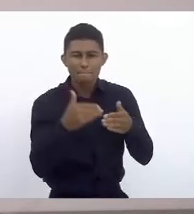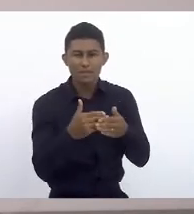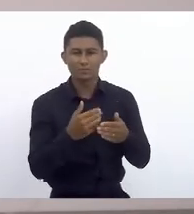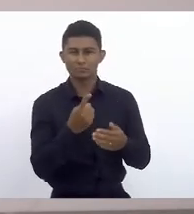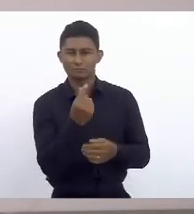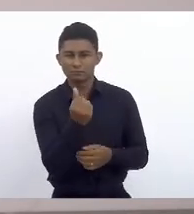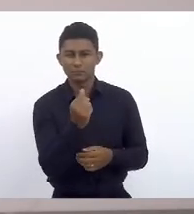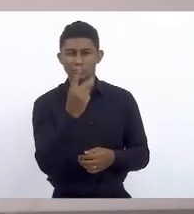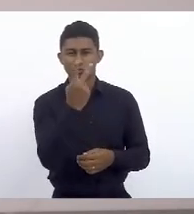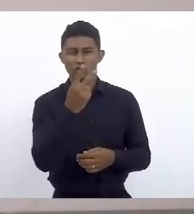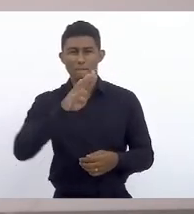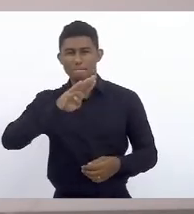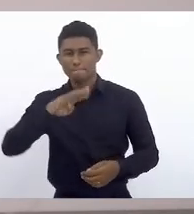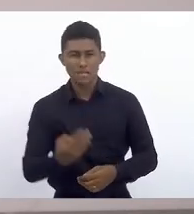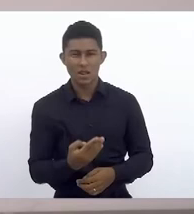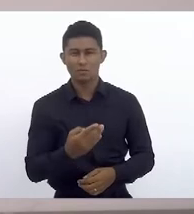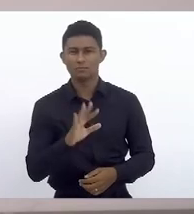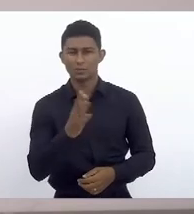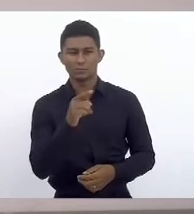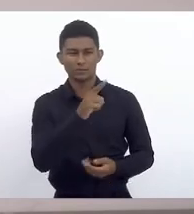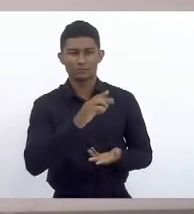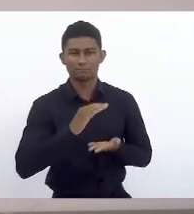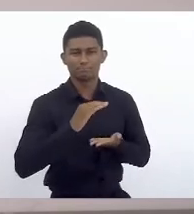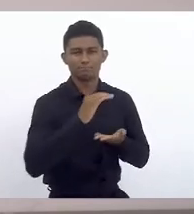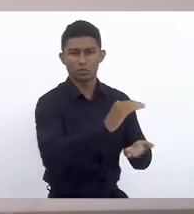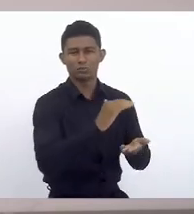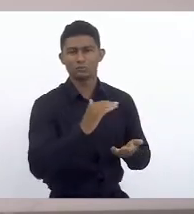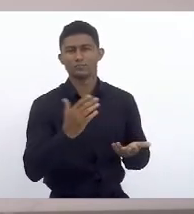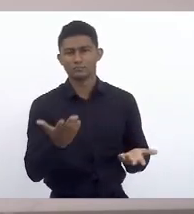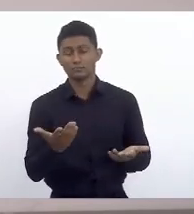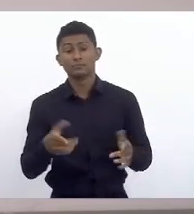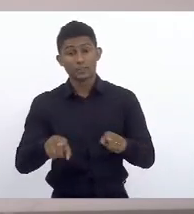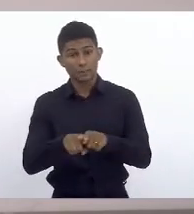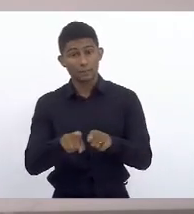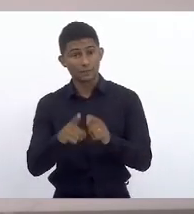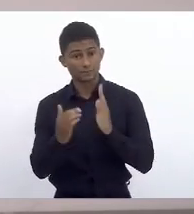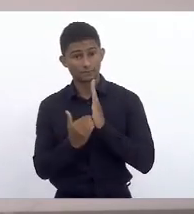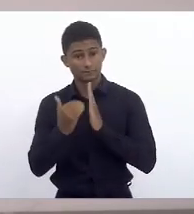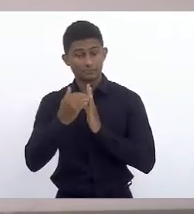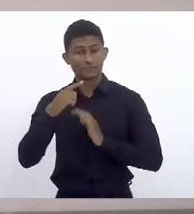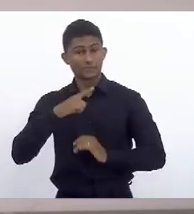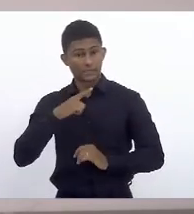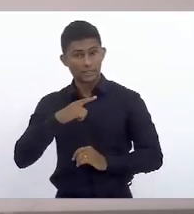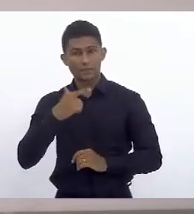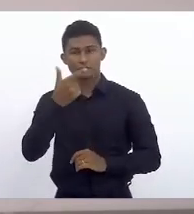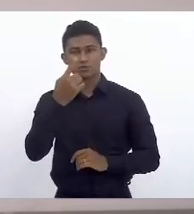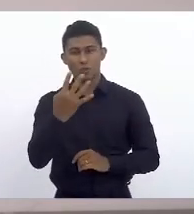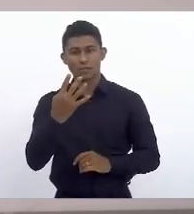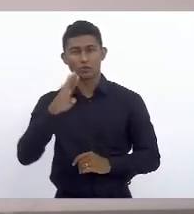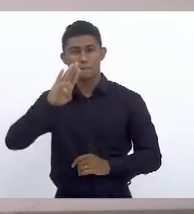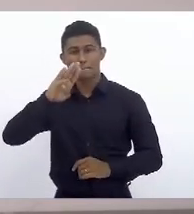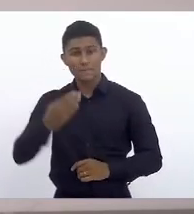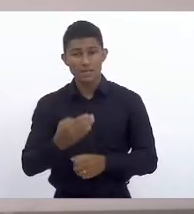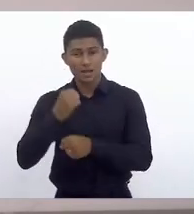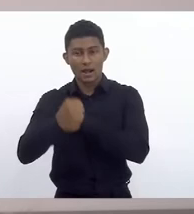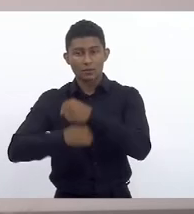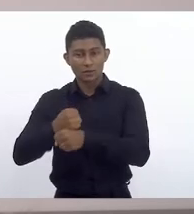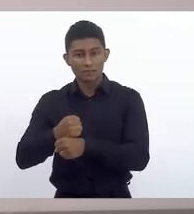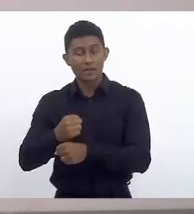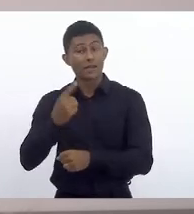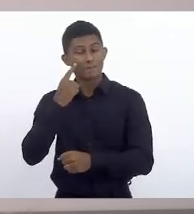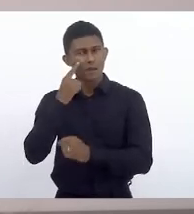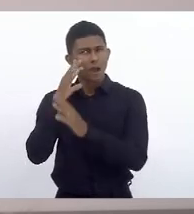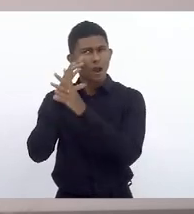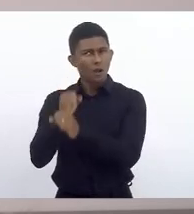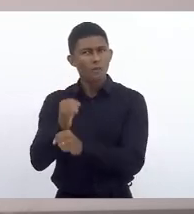2.300 para o fundo nesse ano. E mais, nós já temos a previsão de 24 bi para o próximo ano, da própria